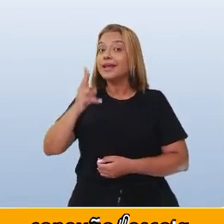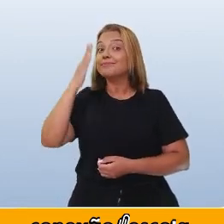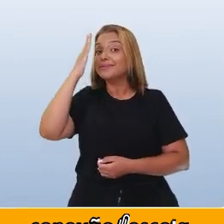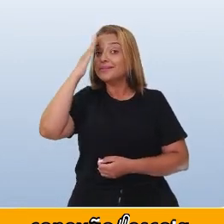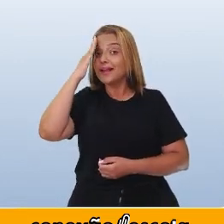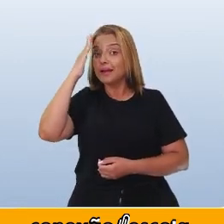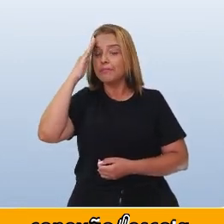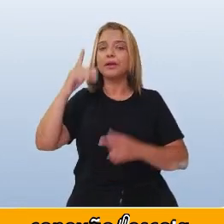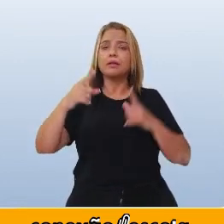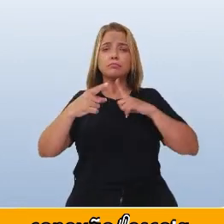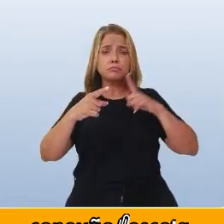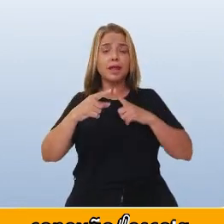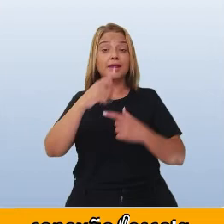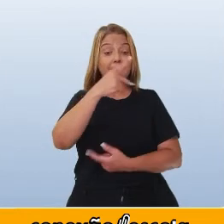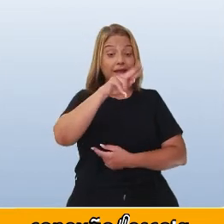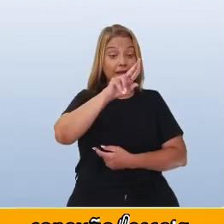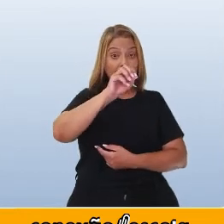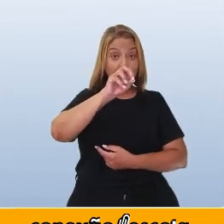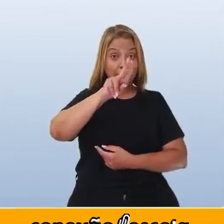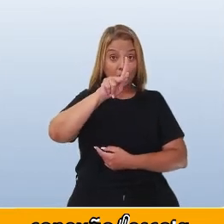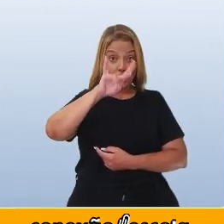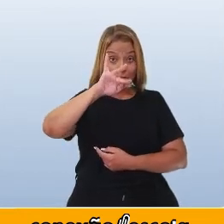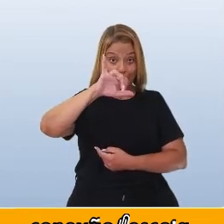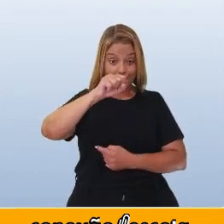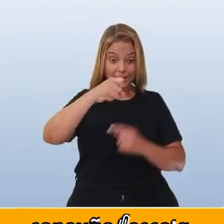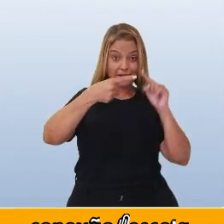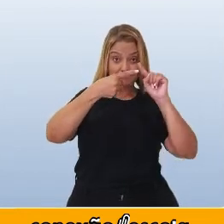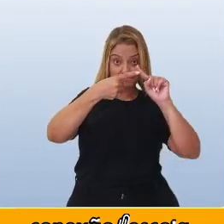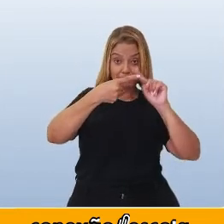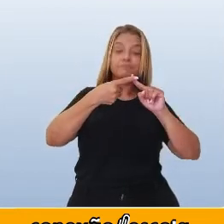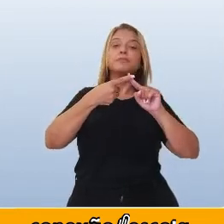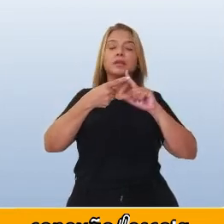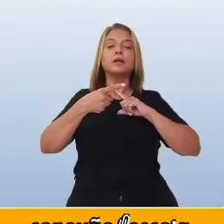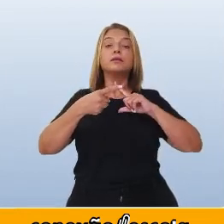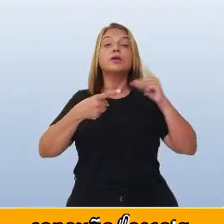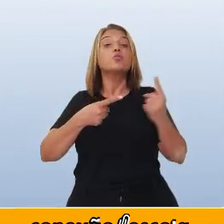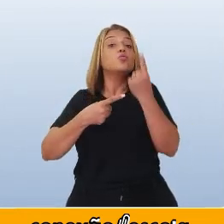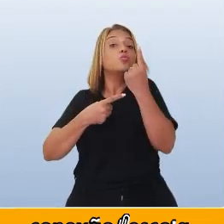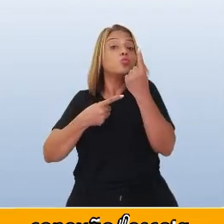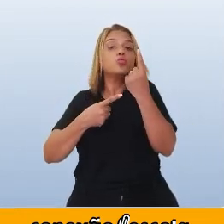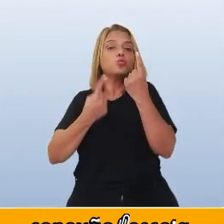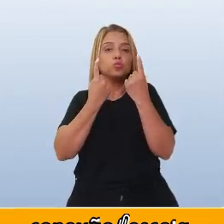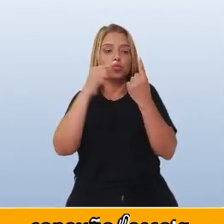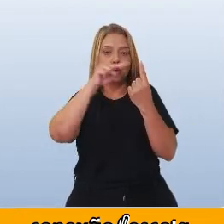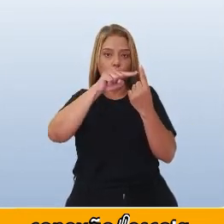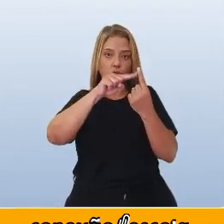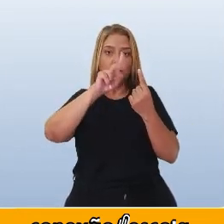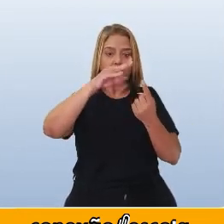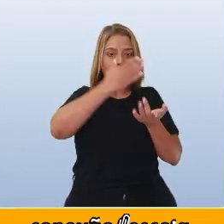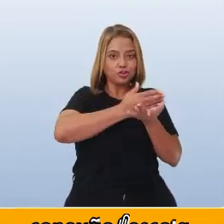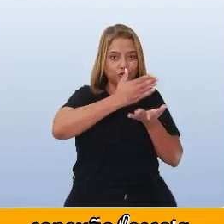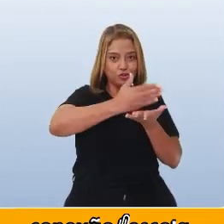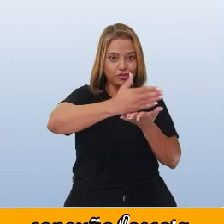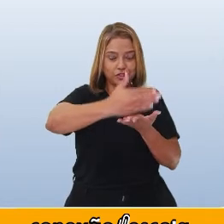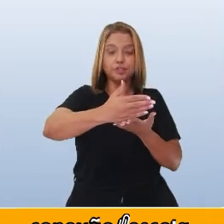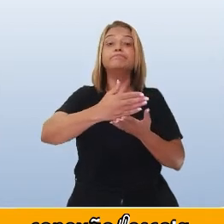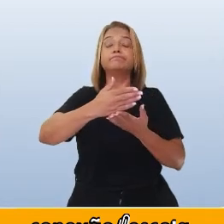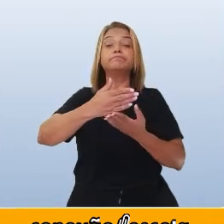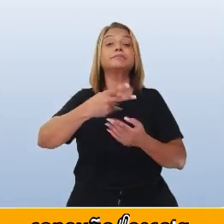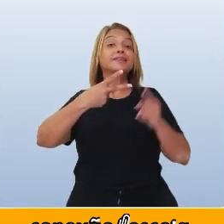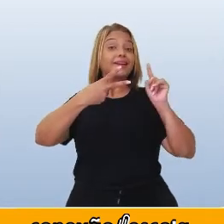frações próprias, o objeto dividido será único. enquanto nas frações